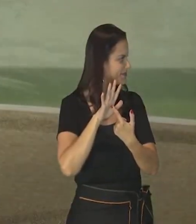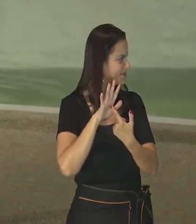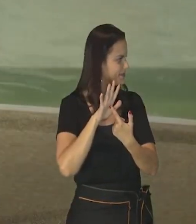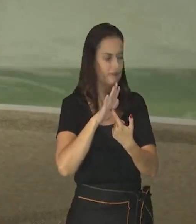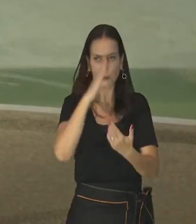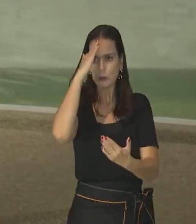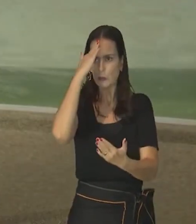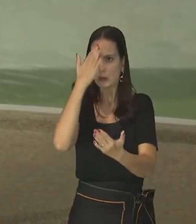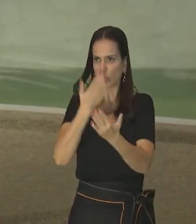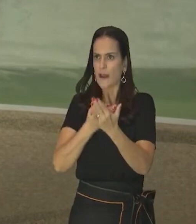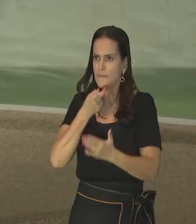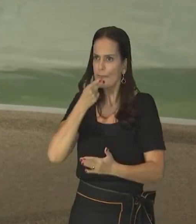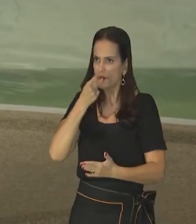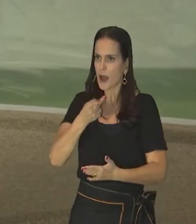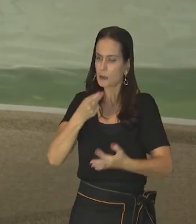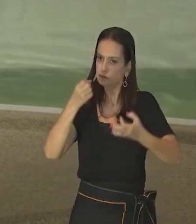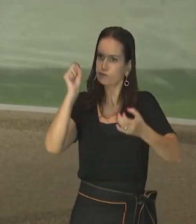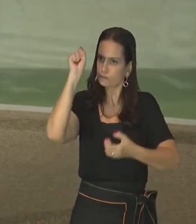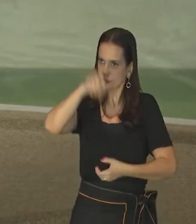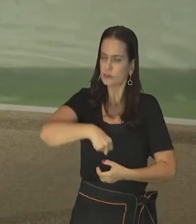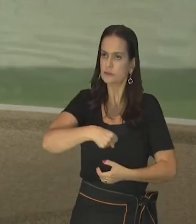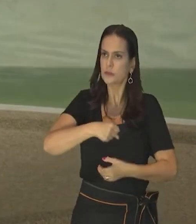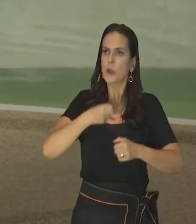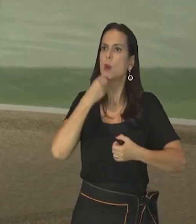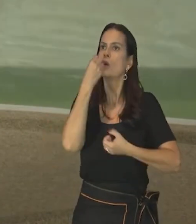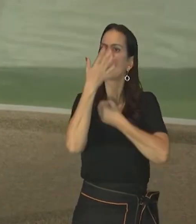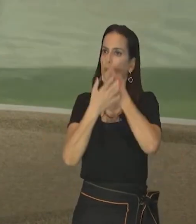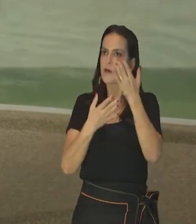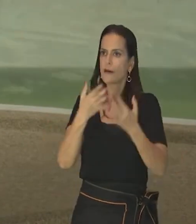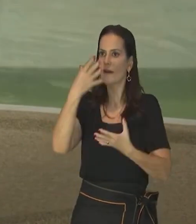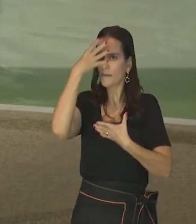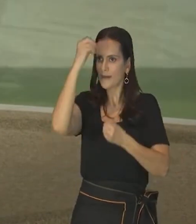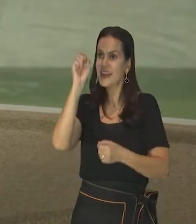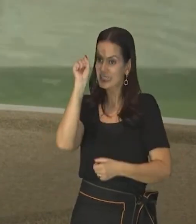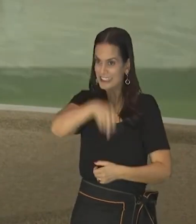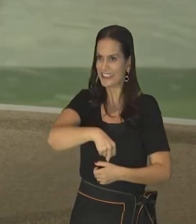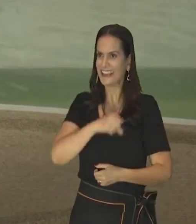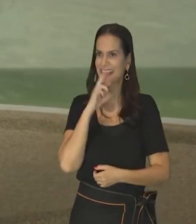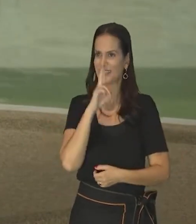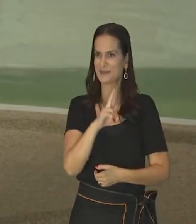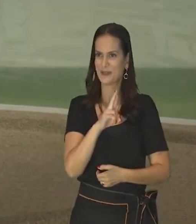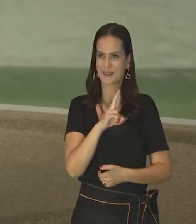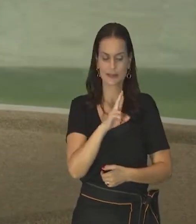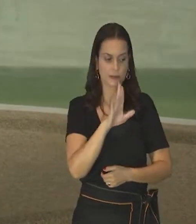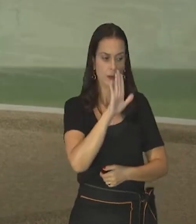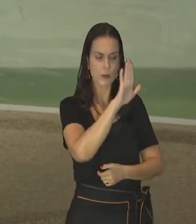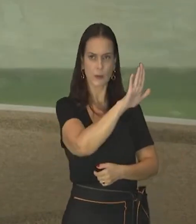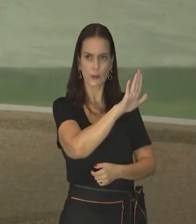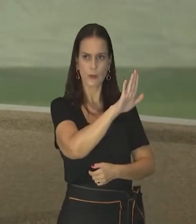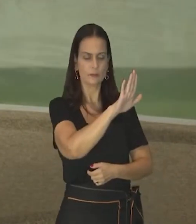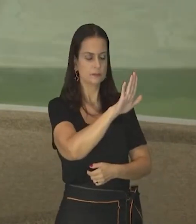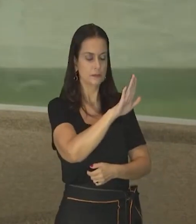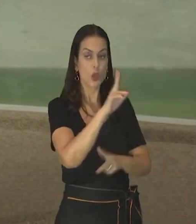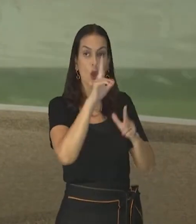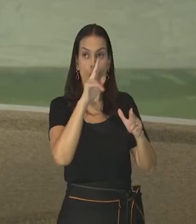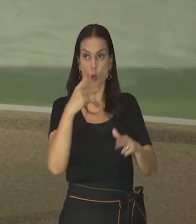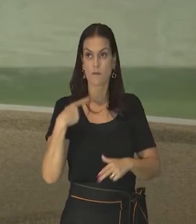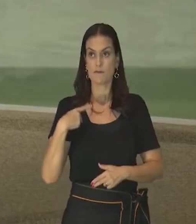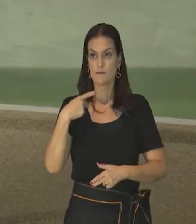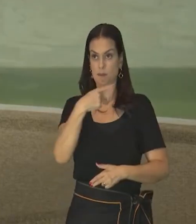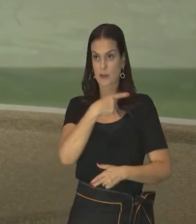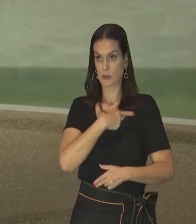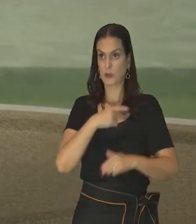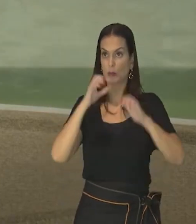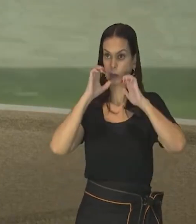Você confirma a sua pública profissão de fé? Sim. Pastor, impõe as mãos sobre ela também. Como ministro do